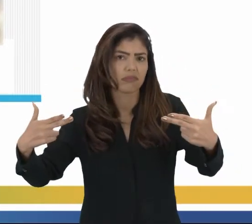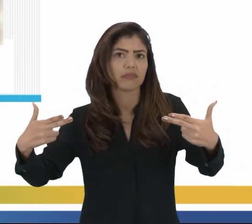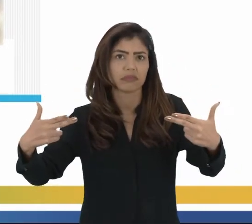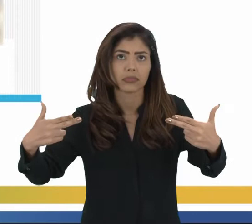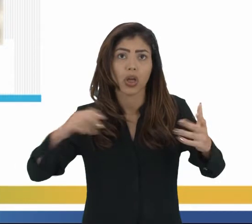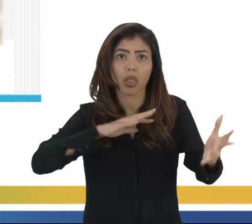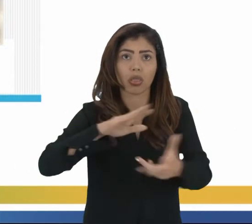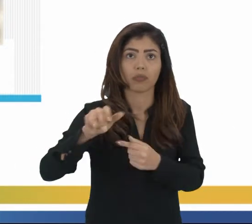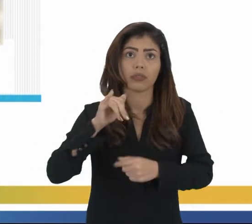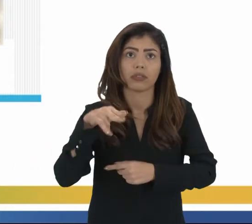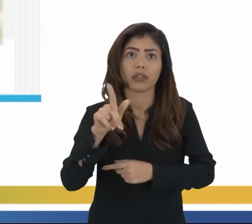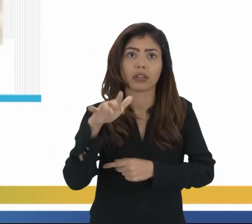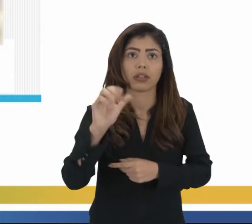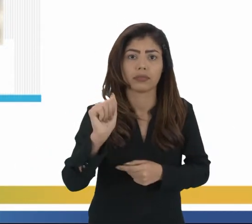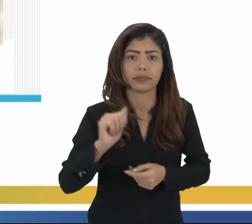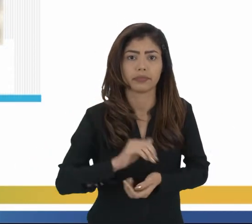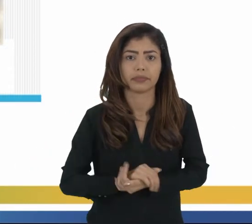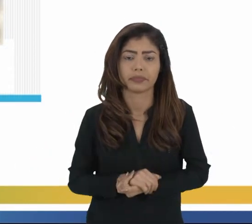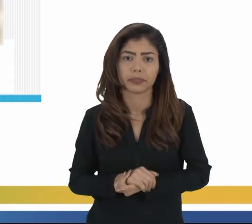do mundo Inca.